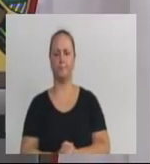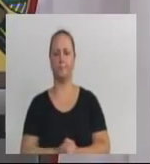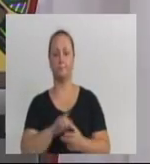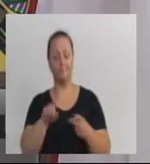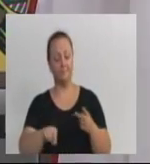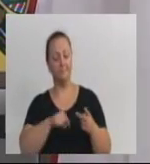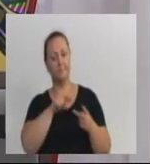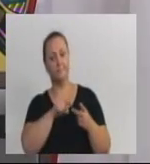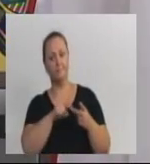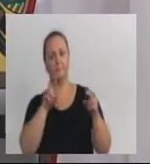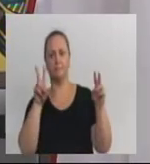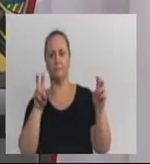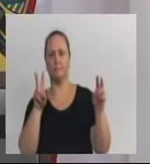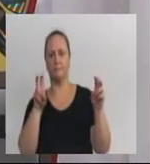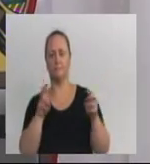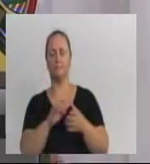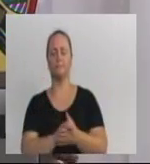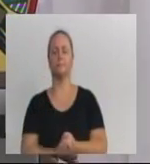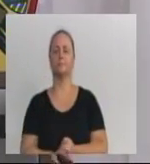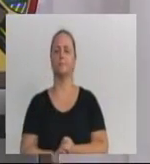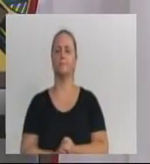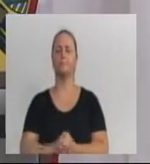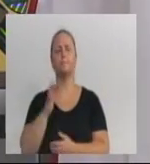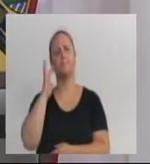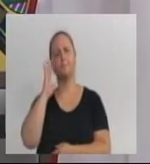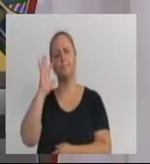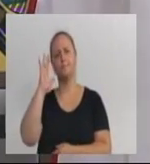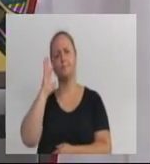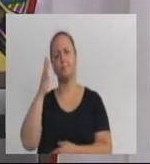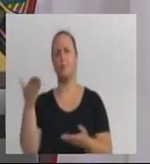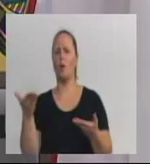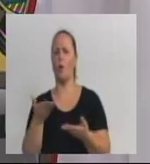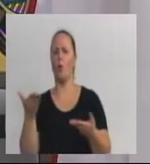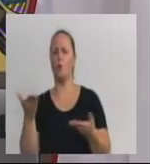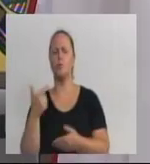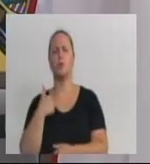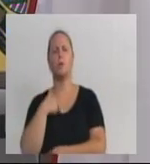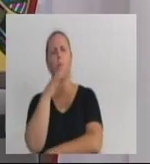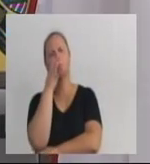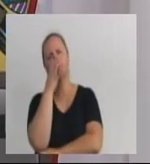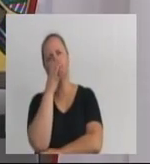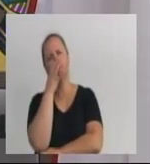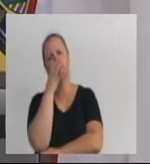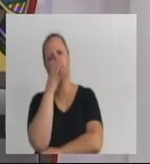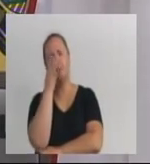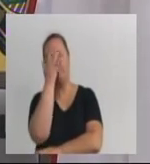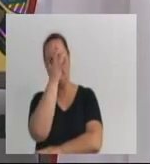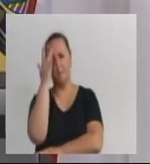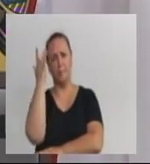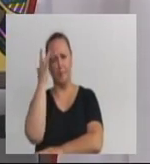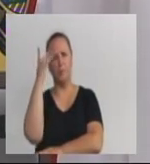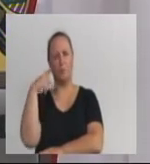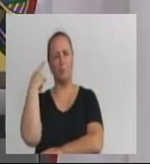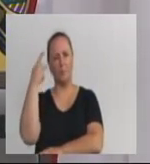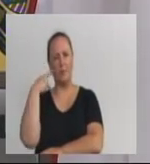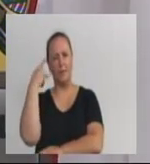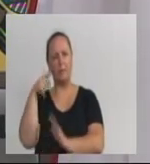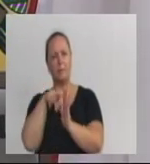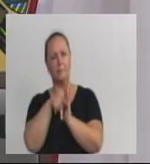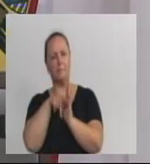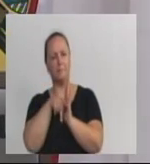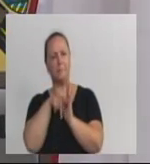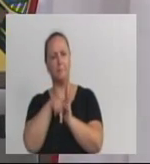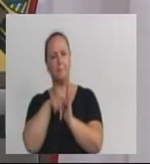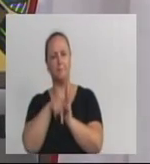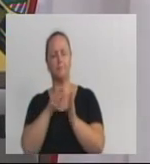assunto, que faço uma reflexão, escutava hoje um cientista político falar sobre a questão do